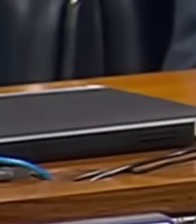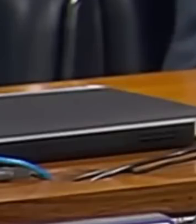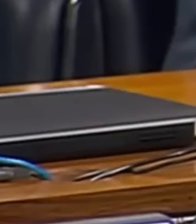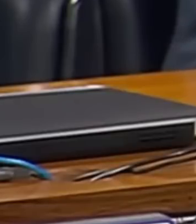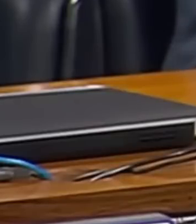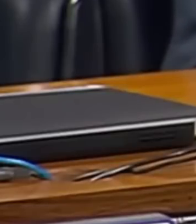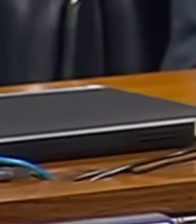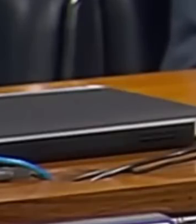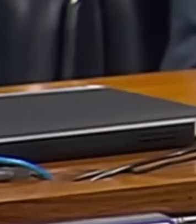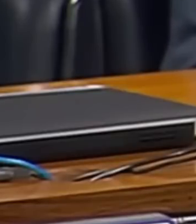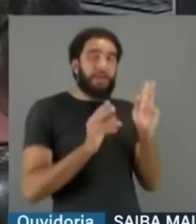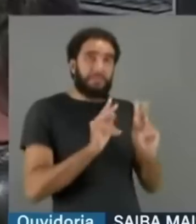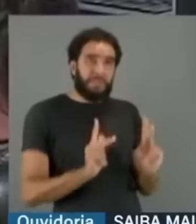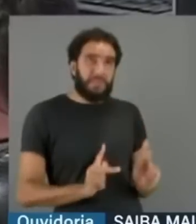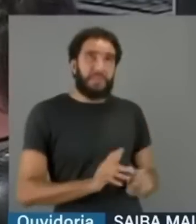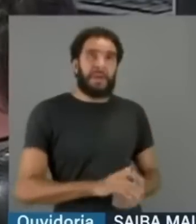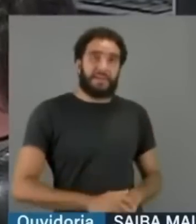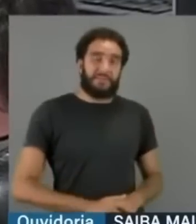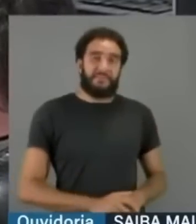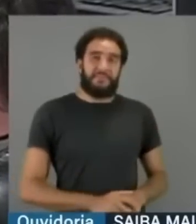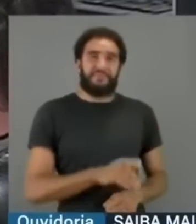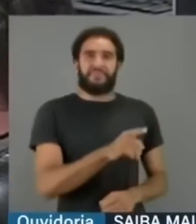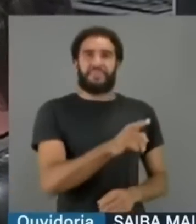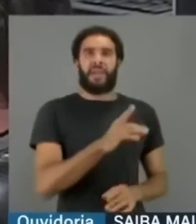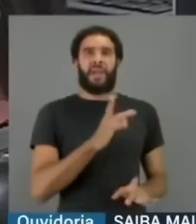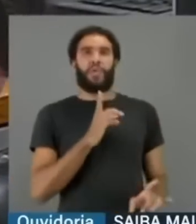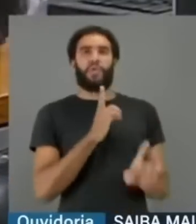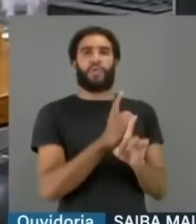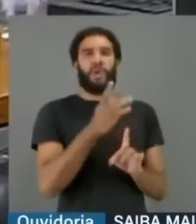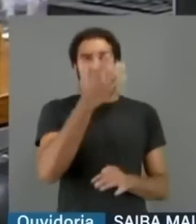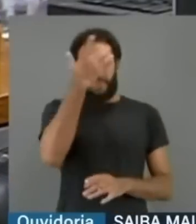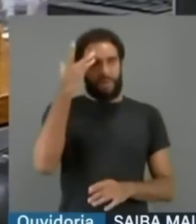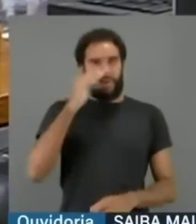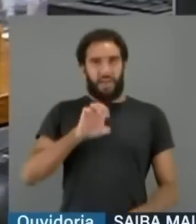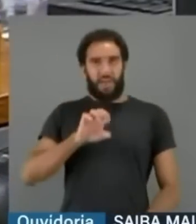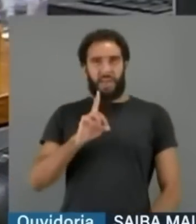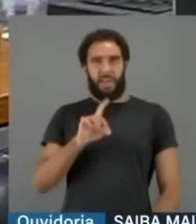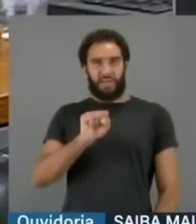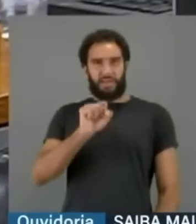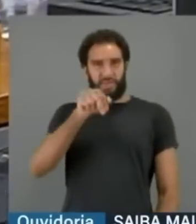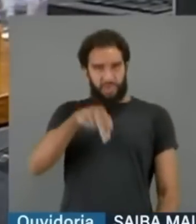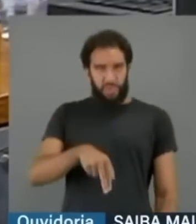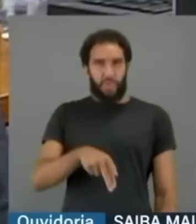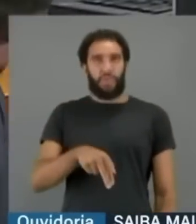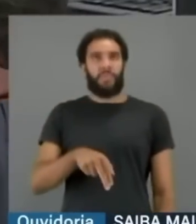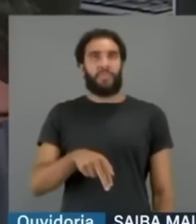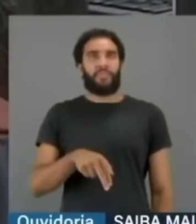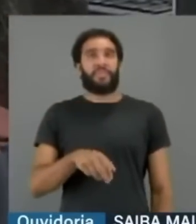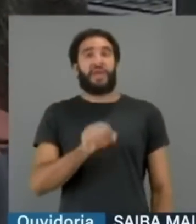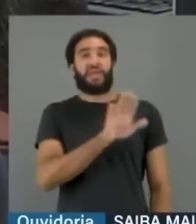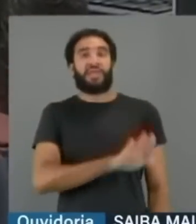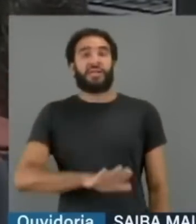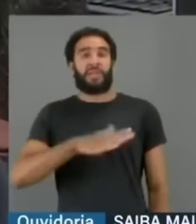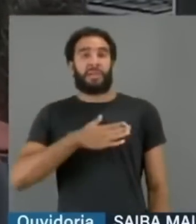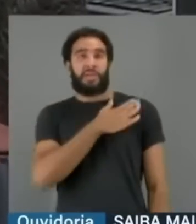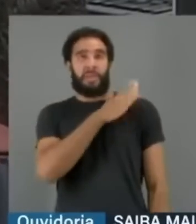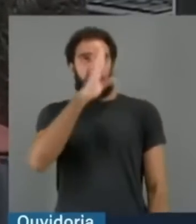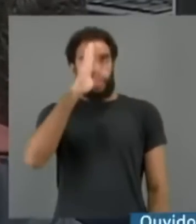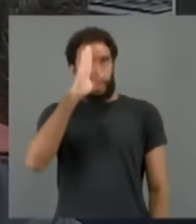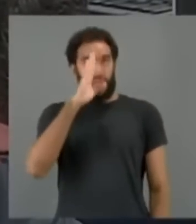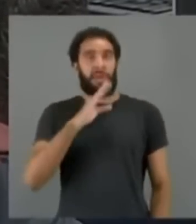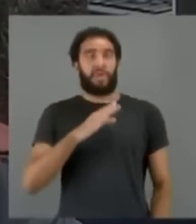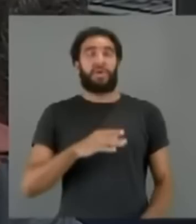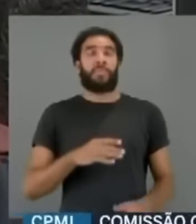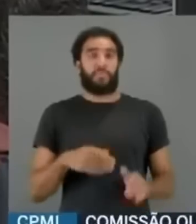de chacina no Rio de Janeiro. Encontrou com Edson Scora Rosti, general de divisão, subcomandante de operações terrestres do